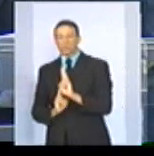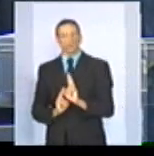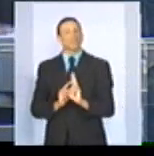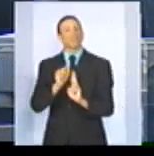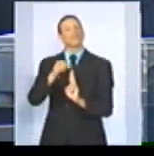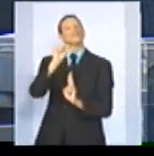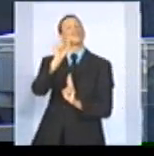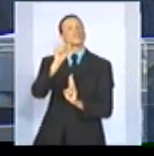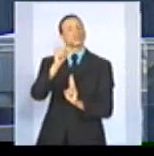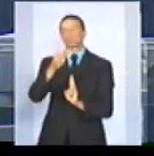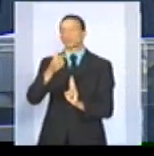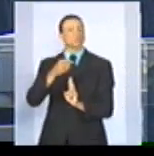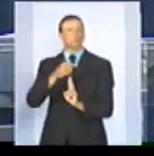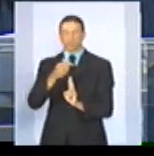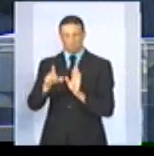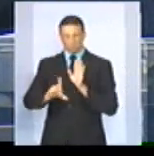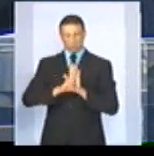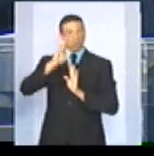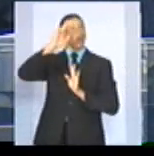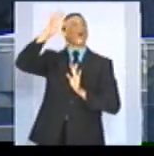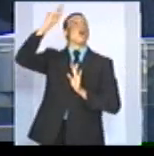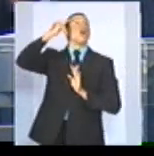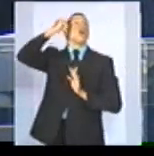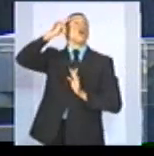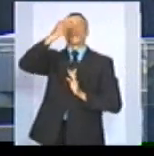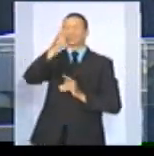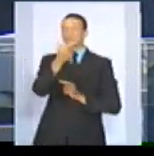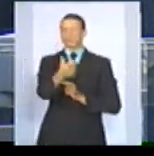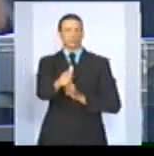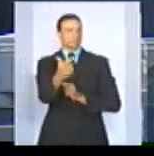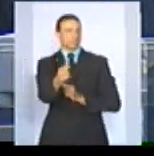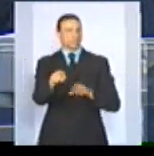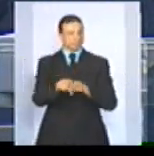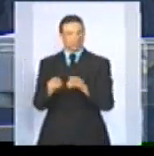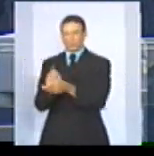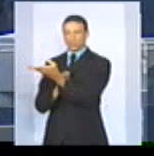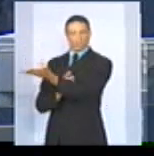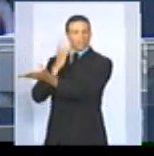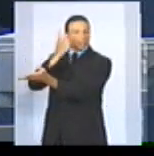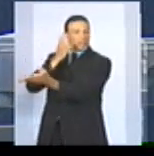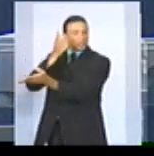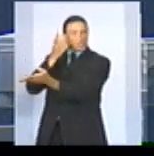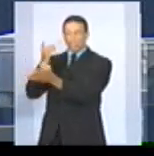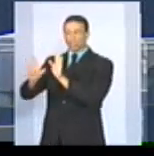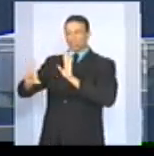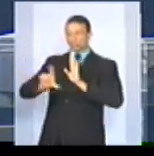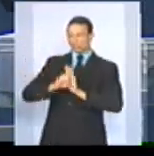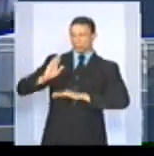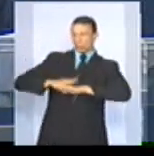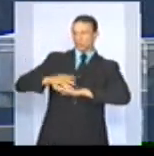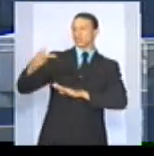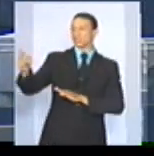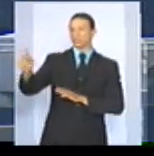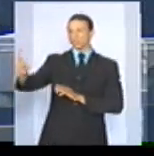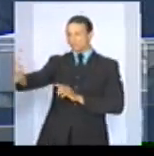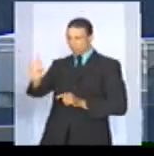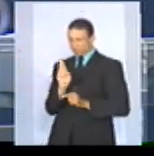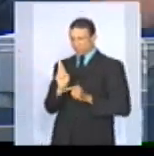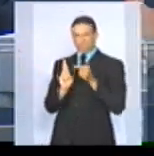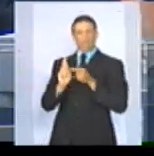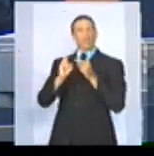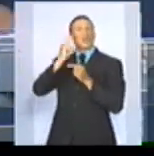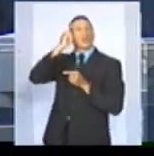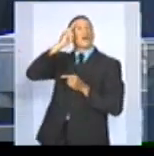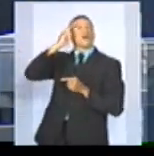nem o deputado Jorge militar aqui presente que foi um dos relatores que sempre pegou nesse projeto mesmo ele pode afirmar que